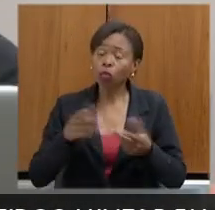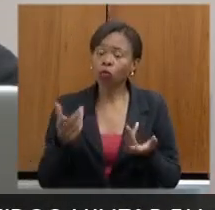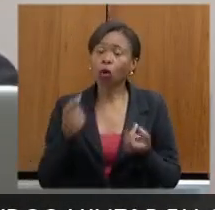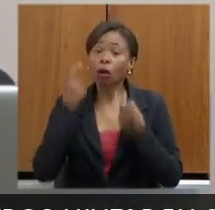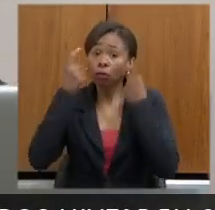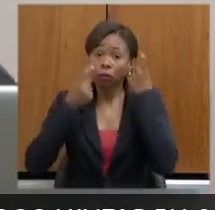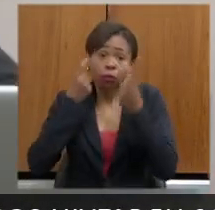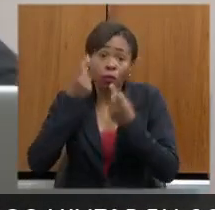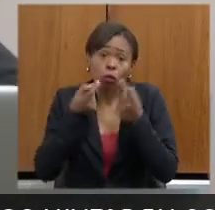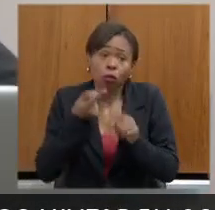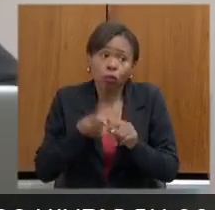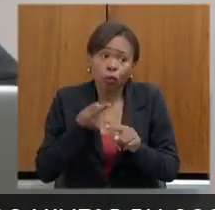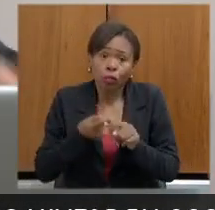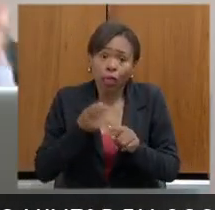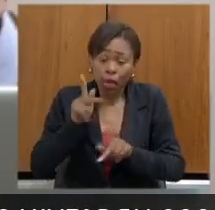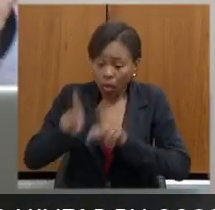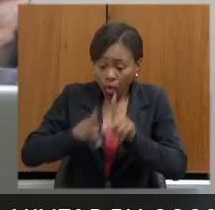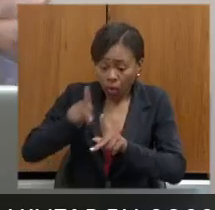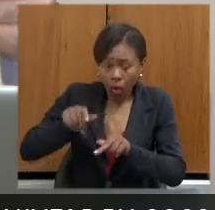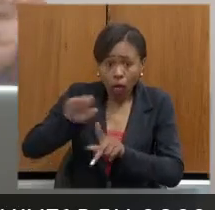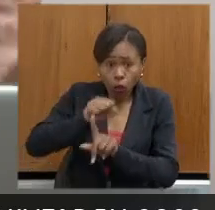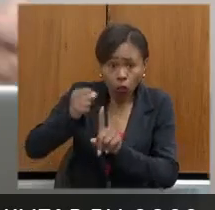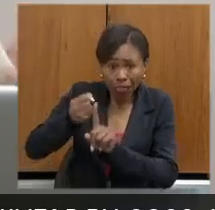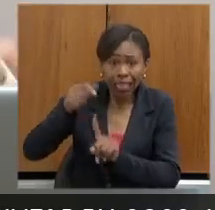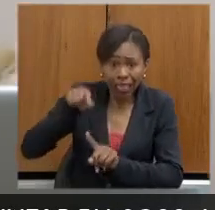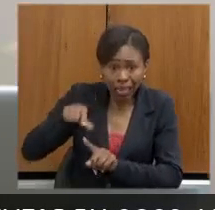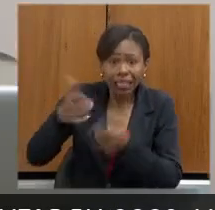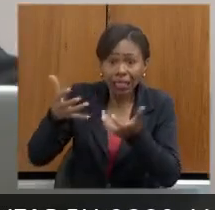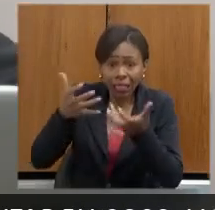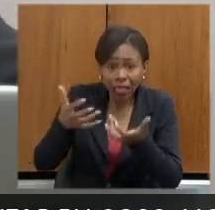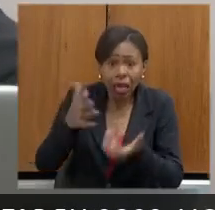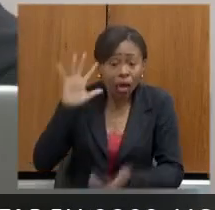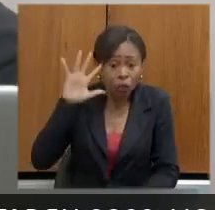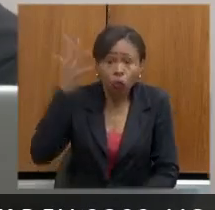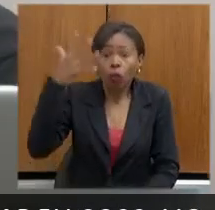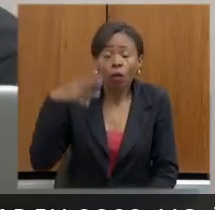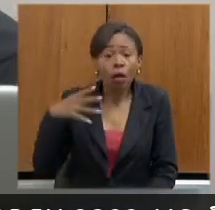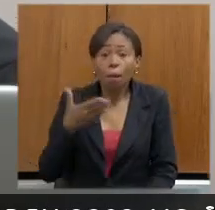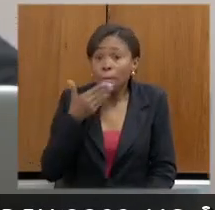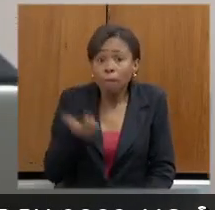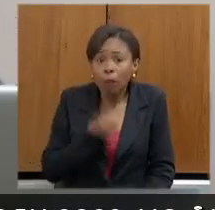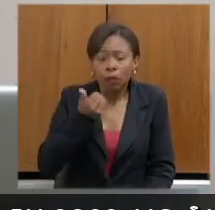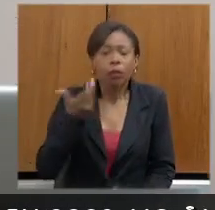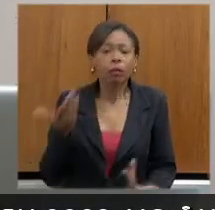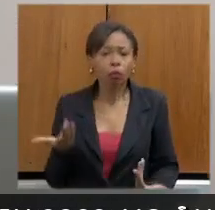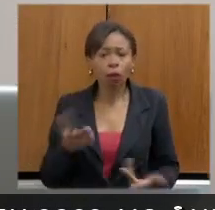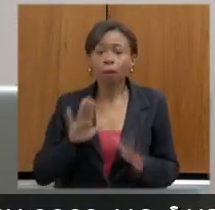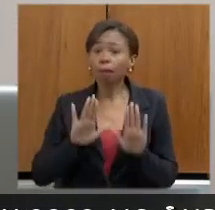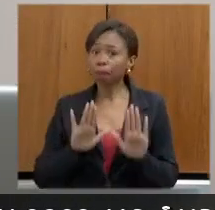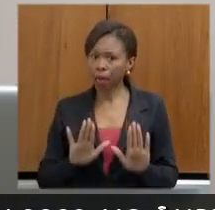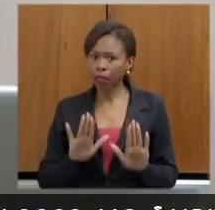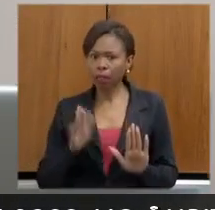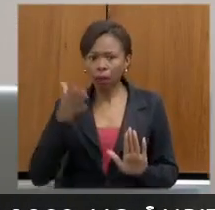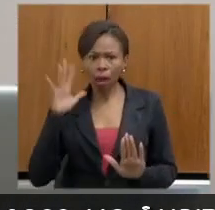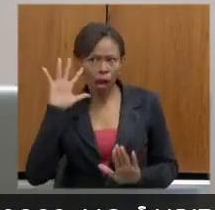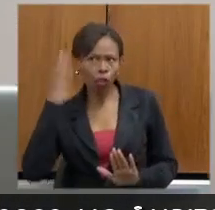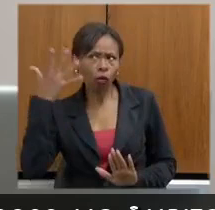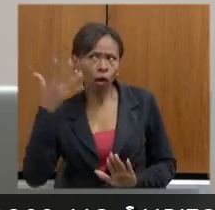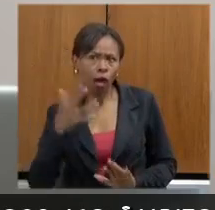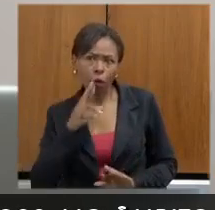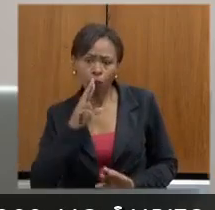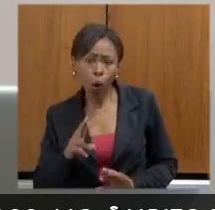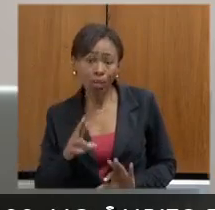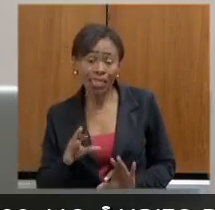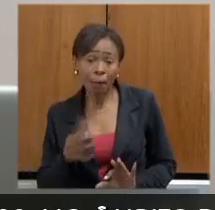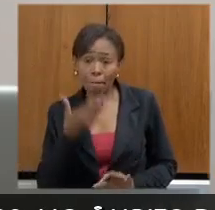porque a população quer uma resposta a melhor possível mas pode virar pó eu posso melhor parceiro é preciso